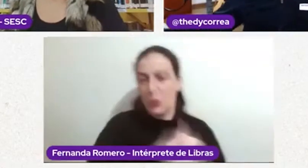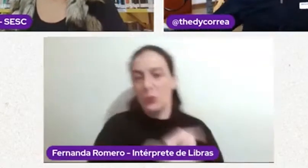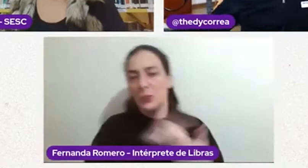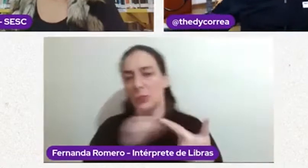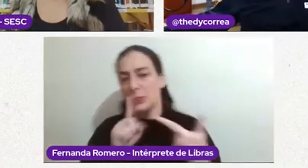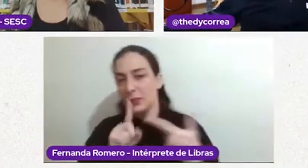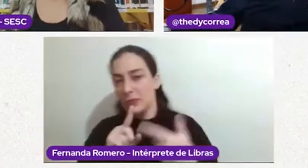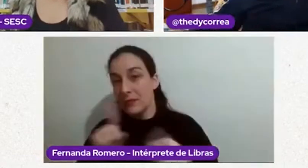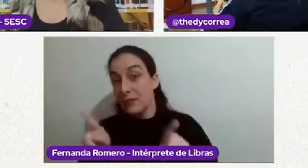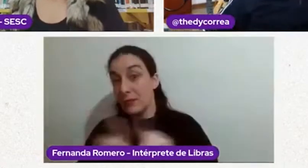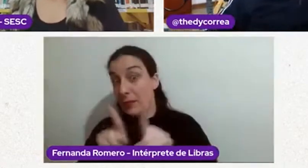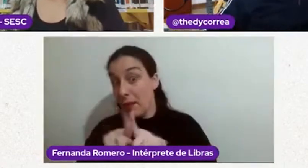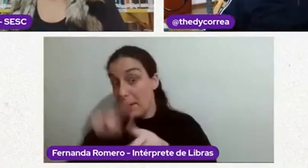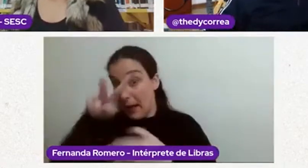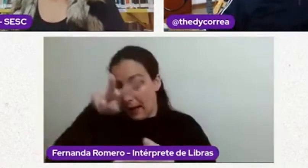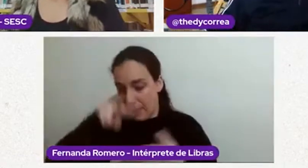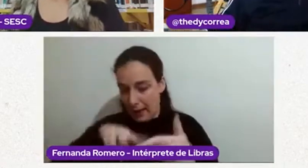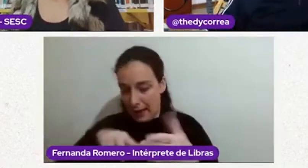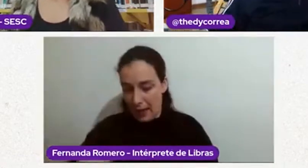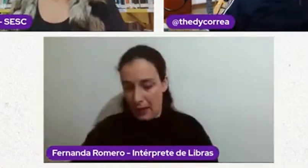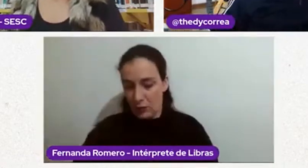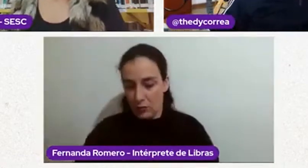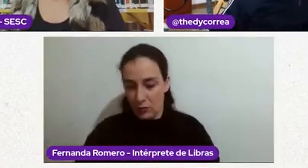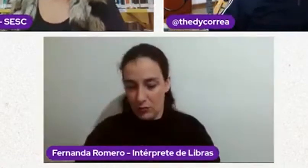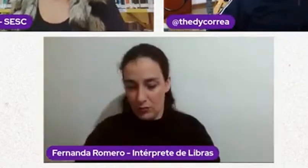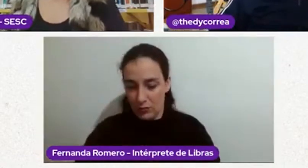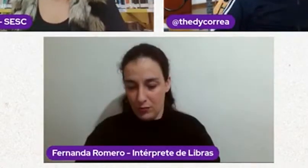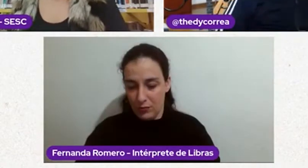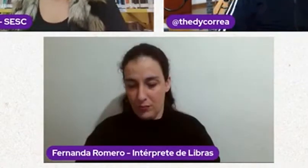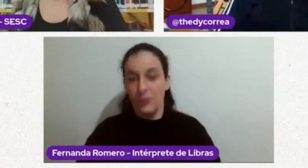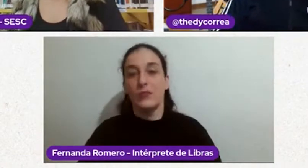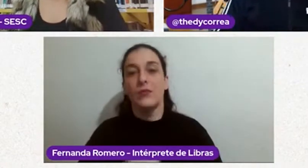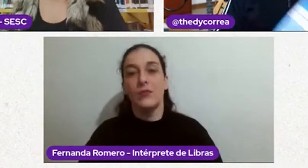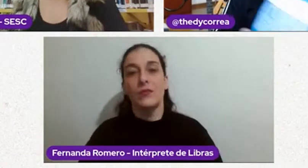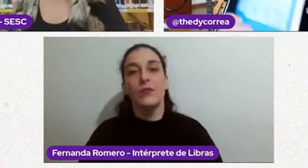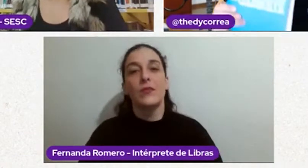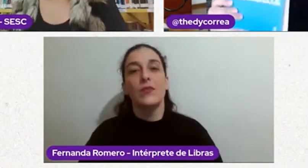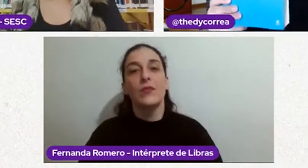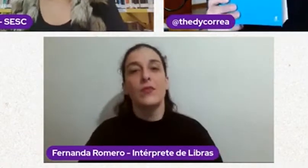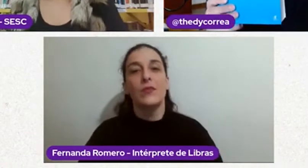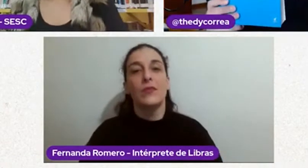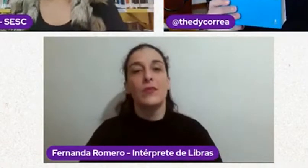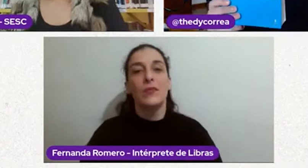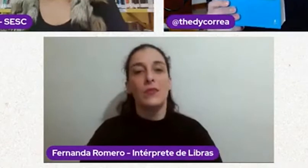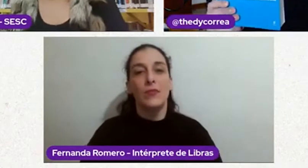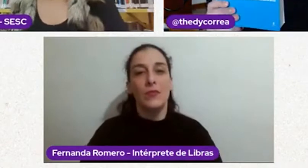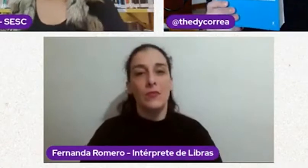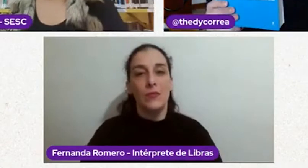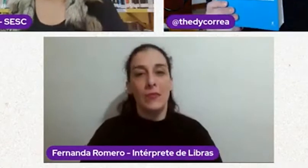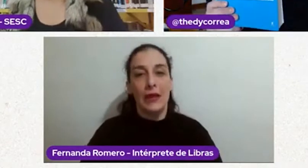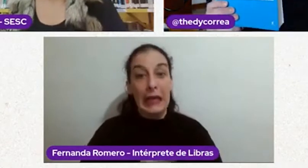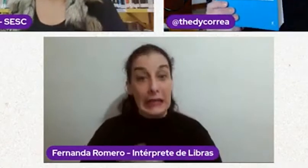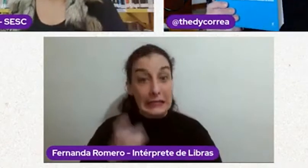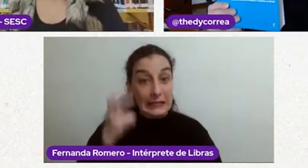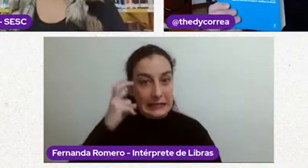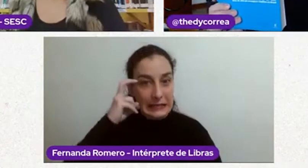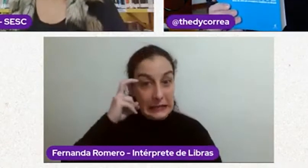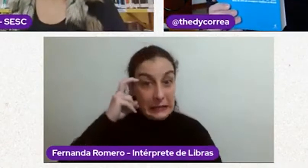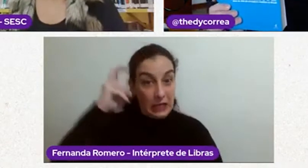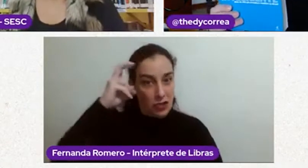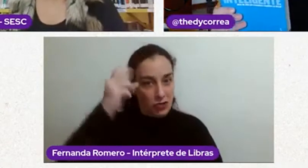Eu também estou lendo, e por isso que está aqui do lado, né? Por outras coisas, é um livro sobre inteligência